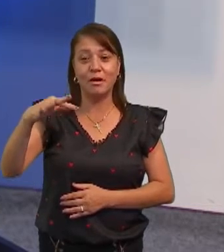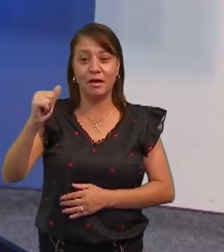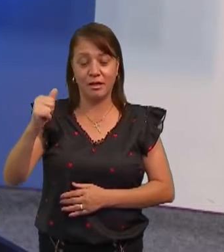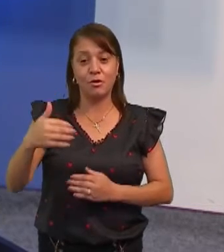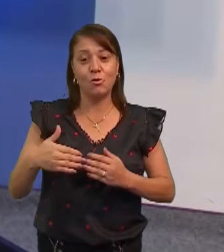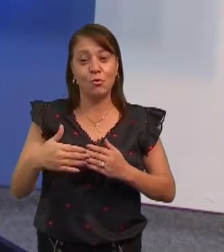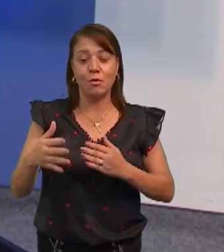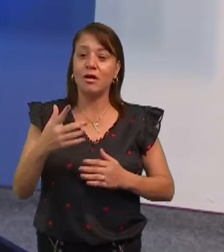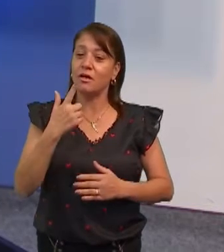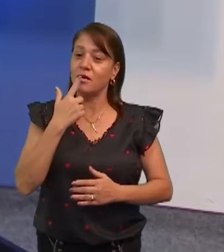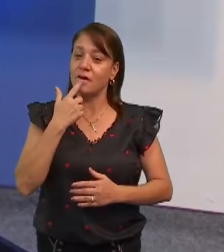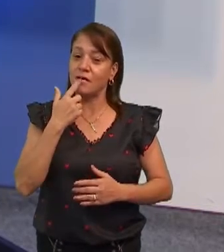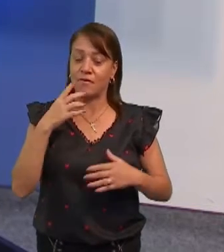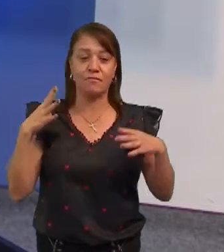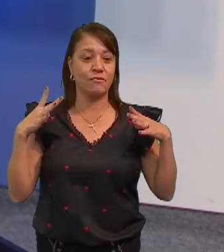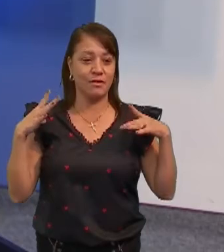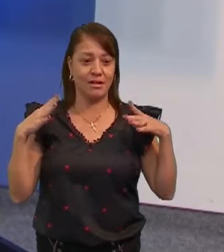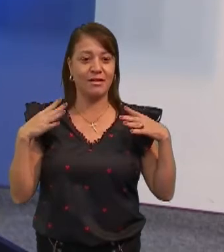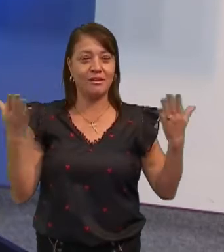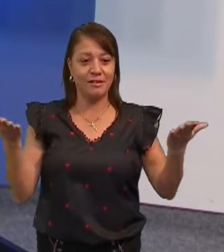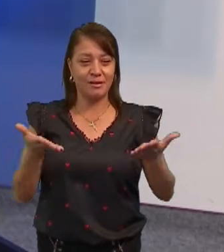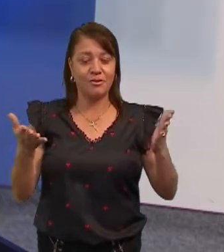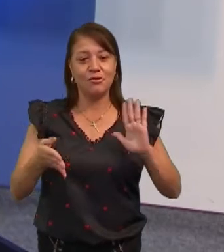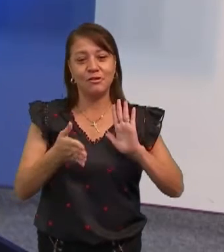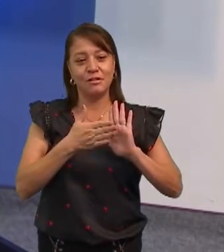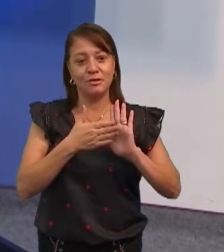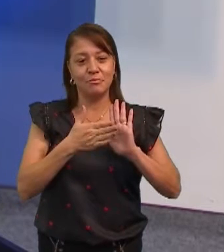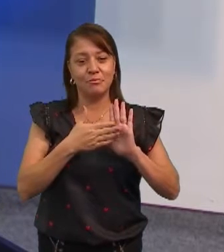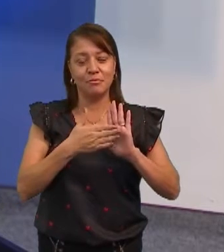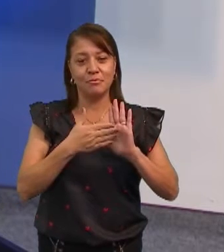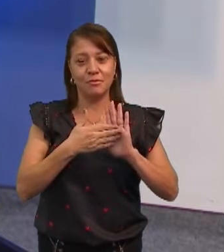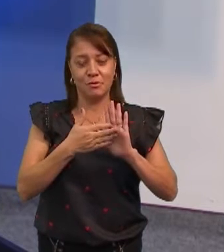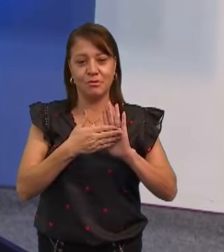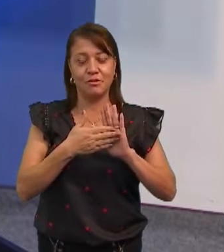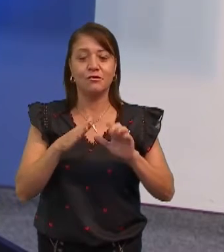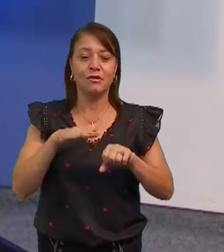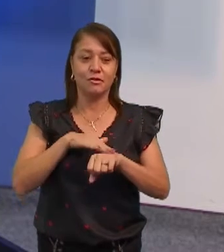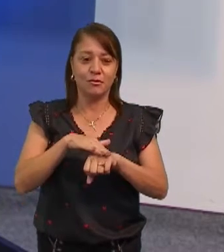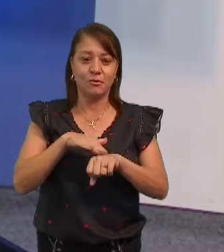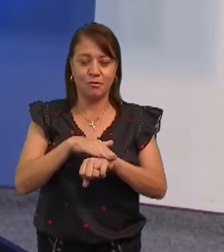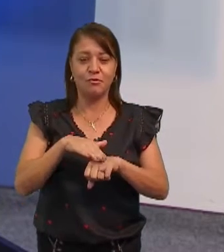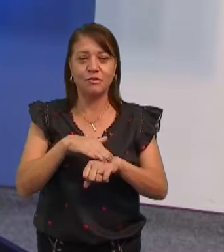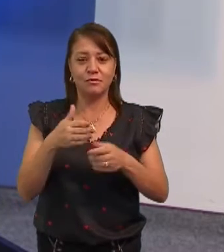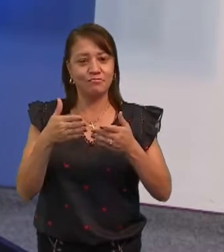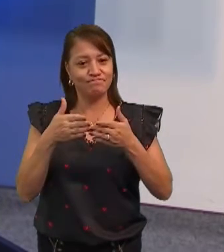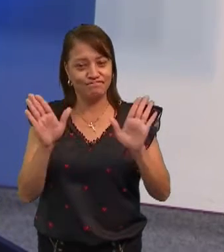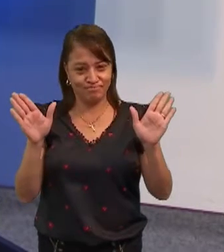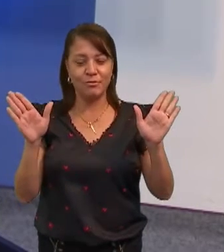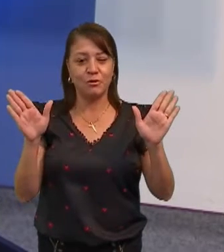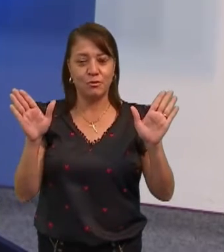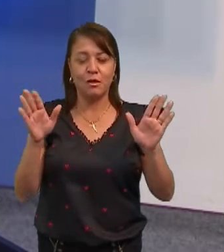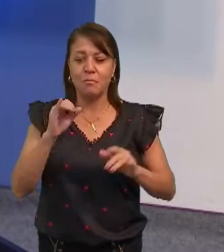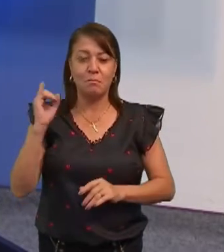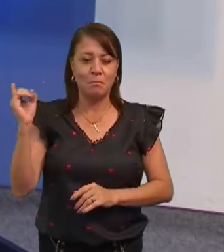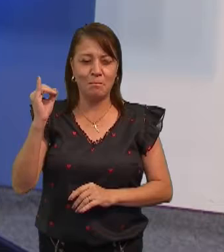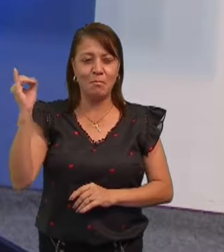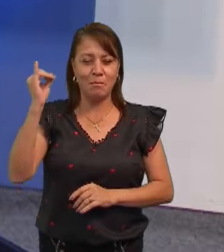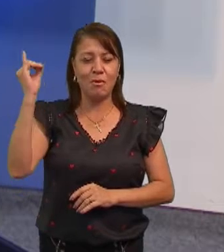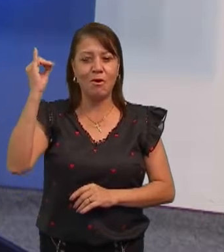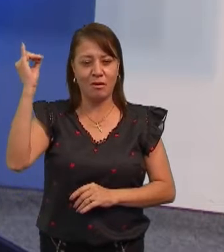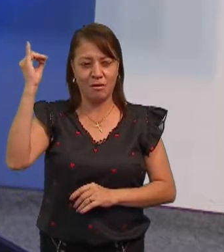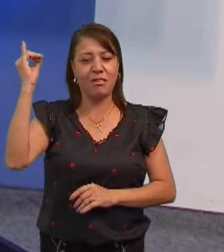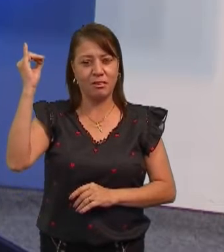feriado e hoje aqui no imputa a gente vai conversar sobre uma inauguração muito importante lá na zona norte que